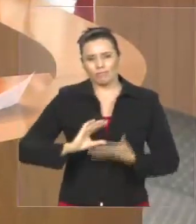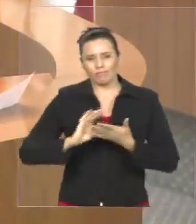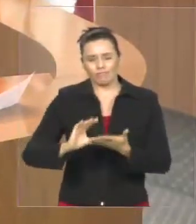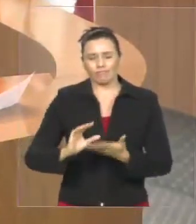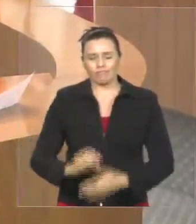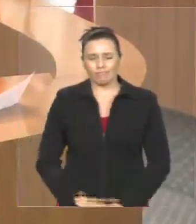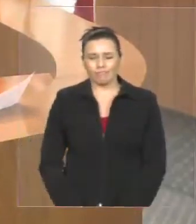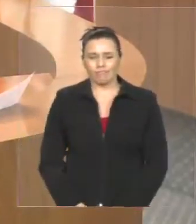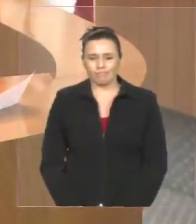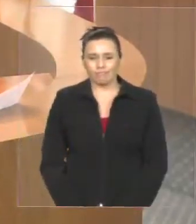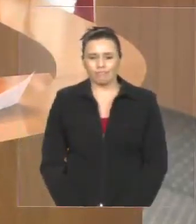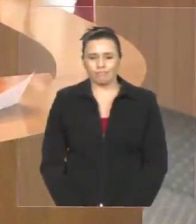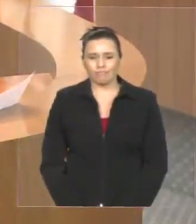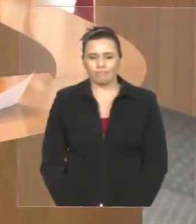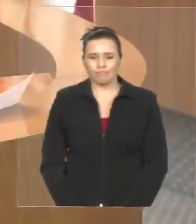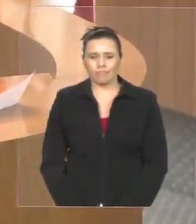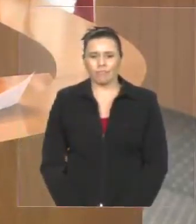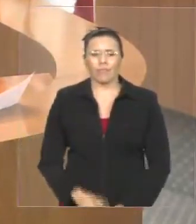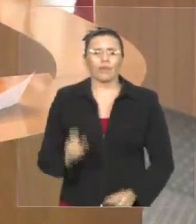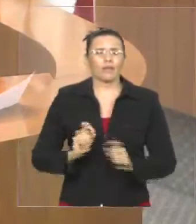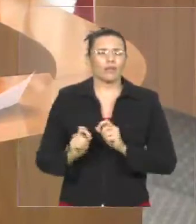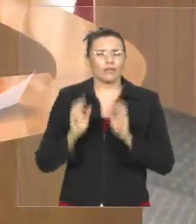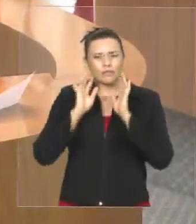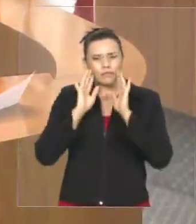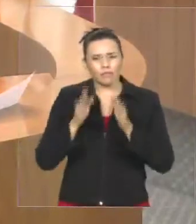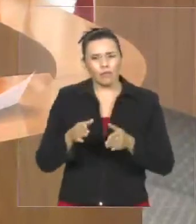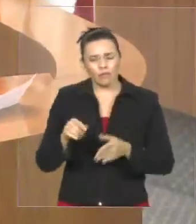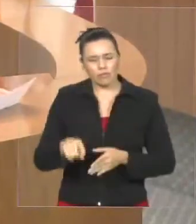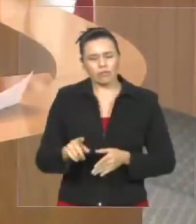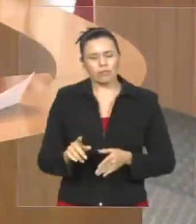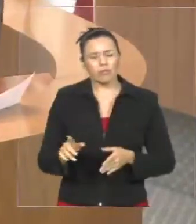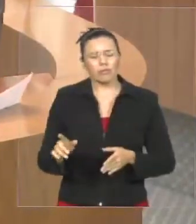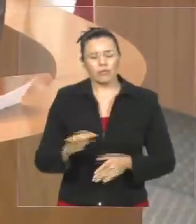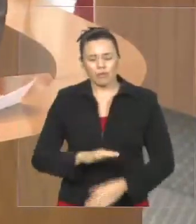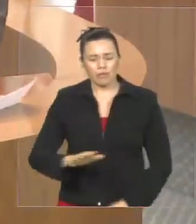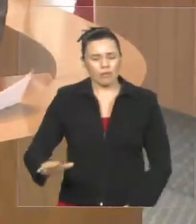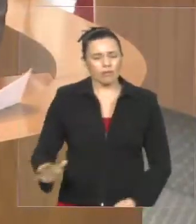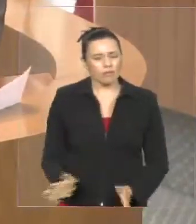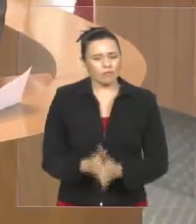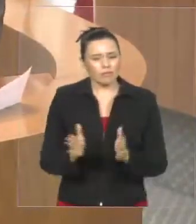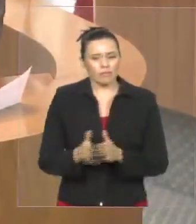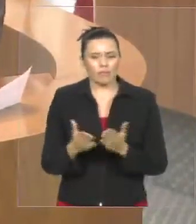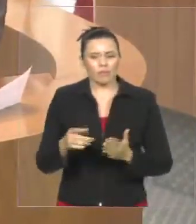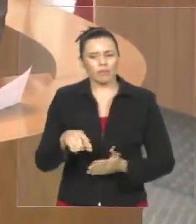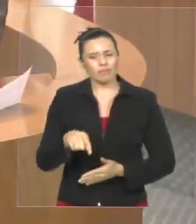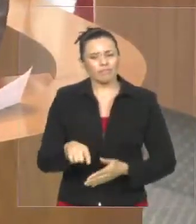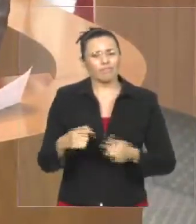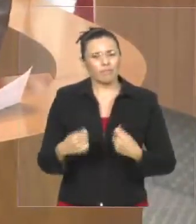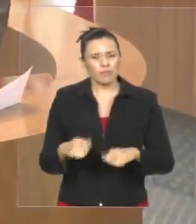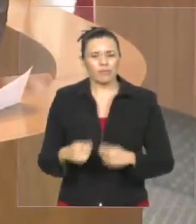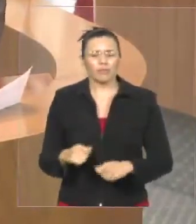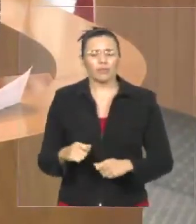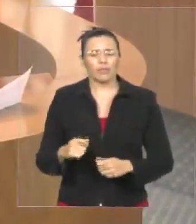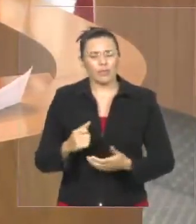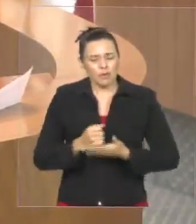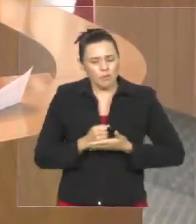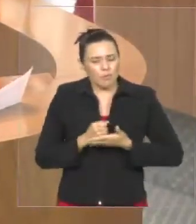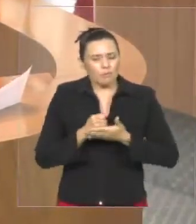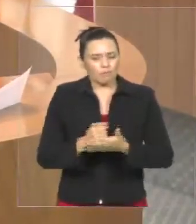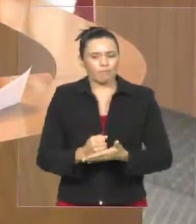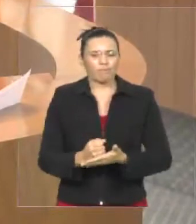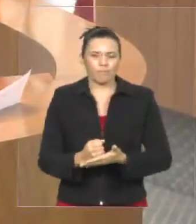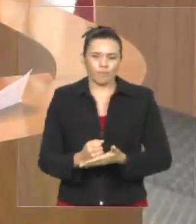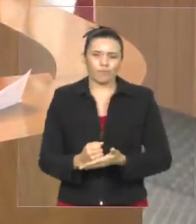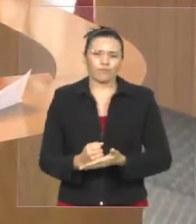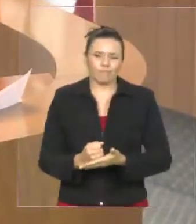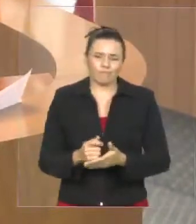na criança carente, na criança que precisa, e que esse apoio faz a grande diferença. É aí que eu